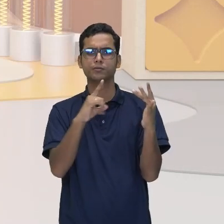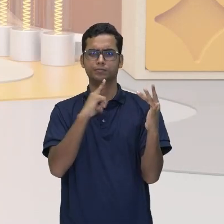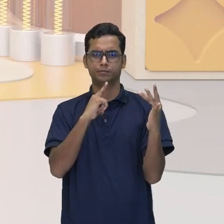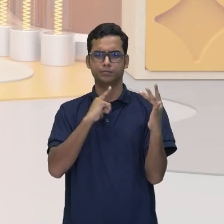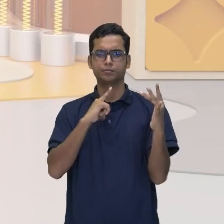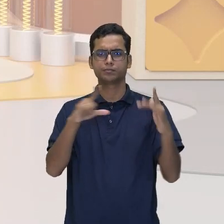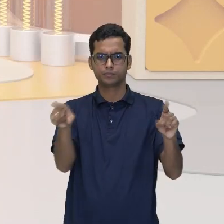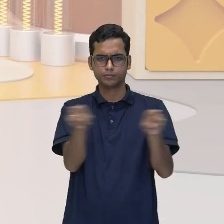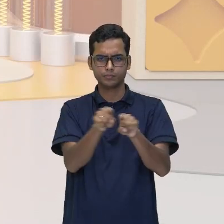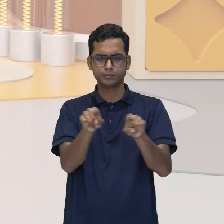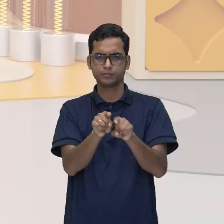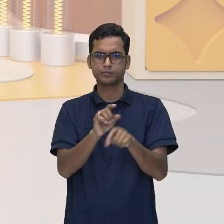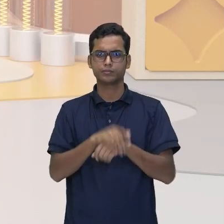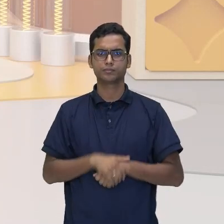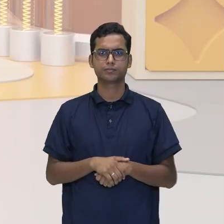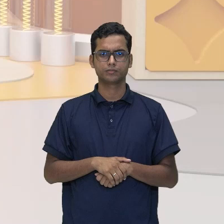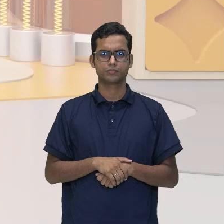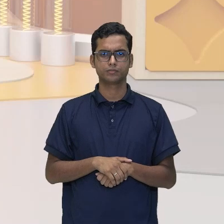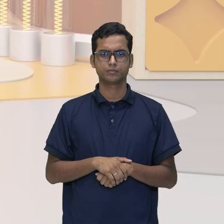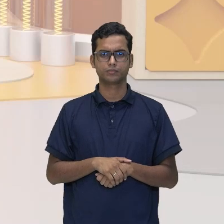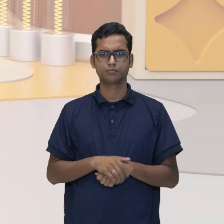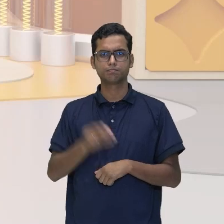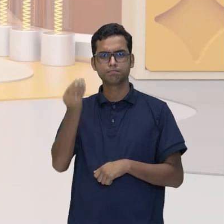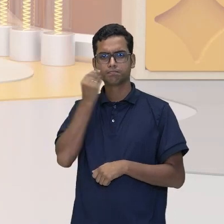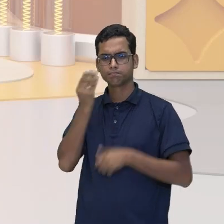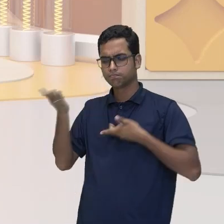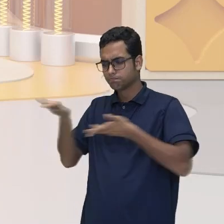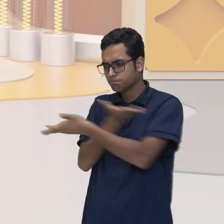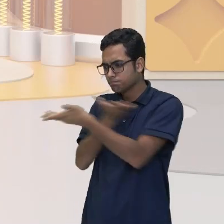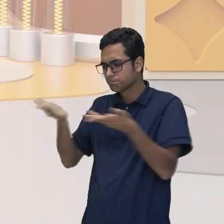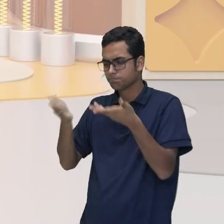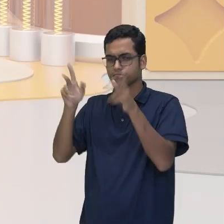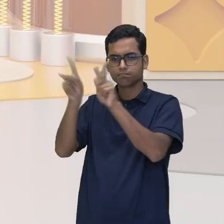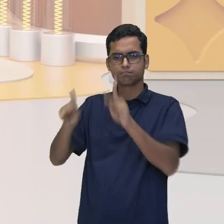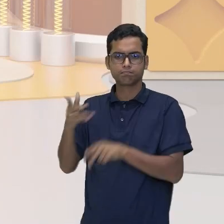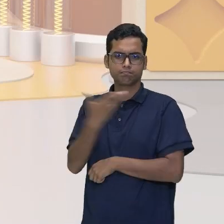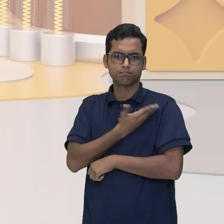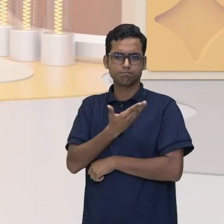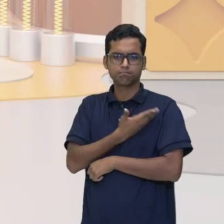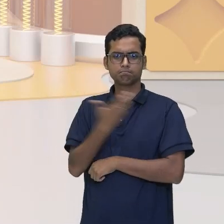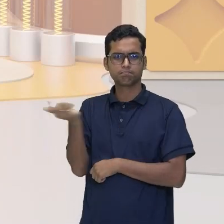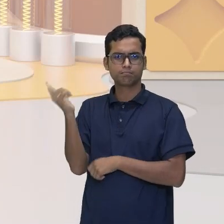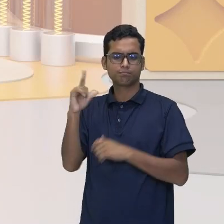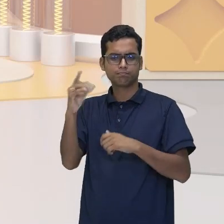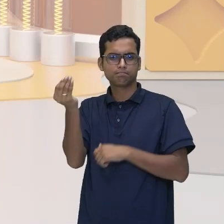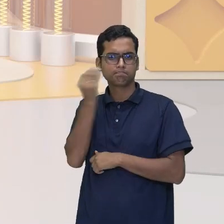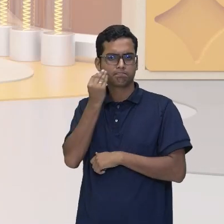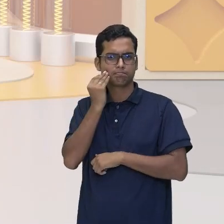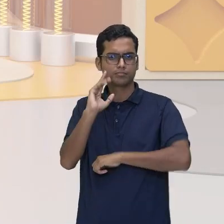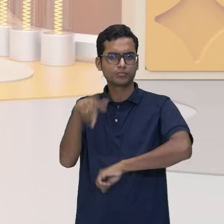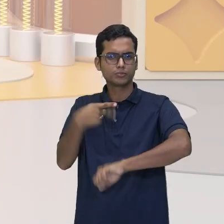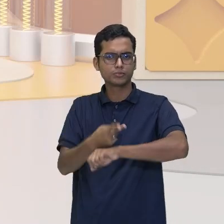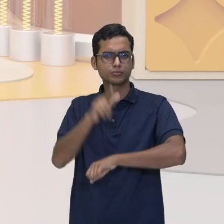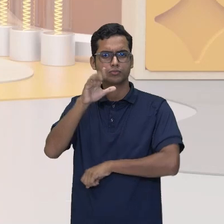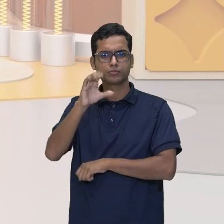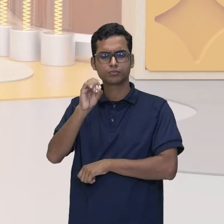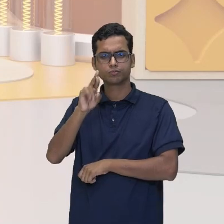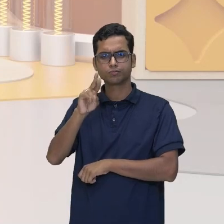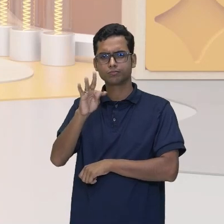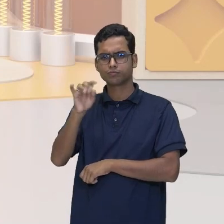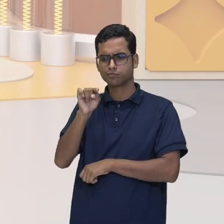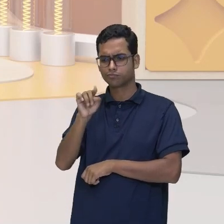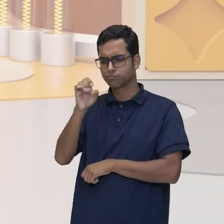Montezuma. Montezuma tenta manter esse contato o mais amigável possível, só que Cortés, ele faz o quê?